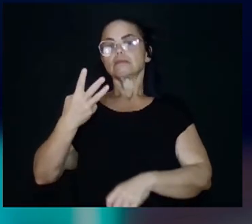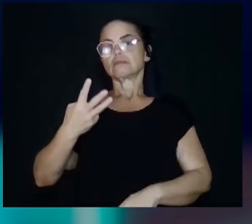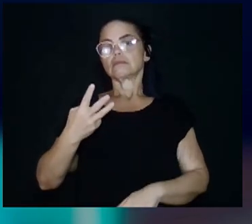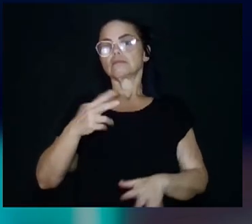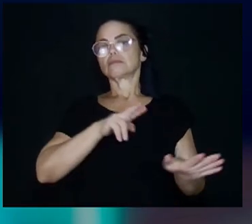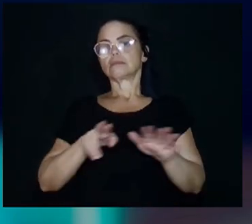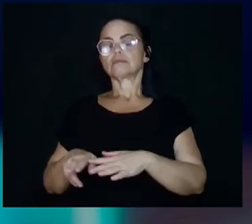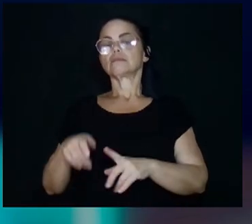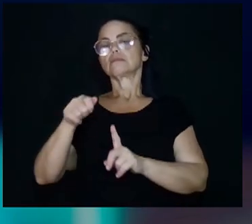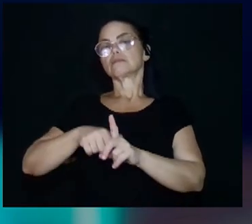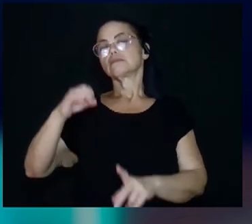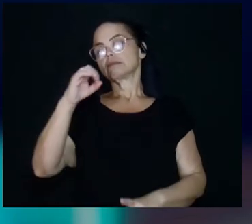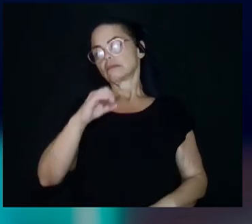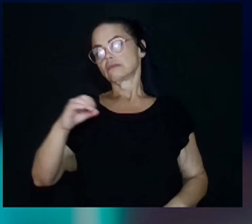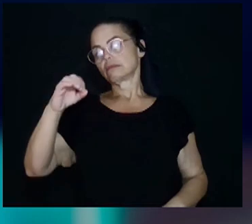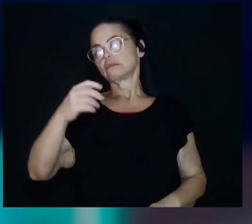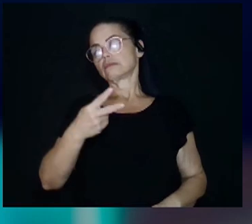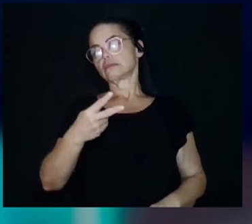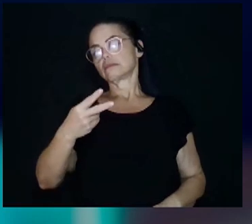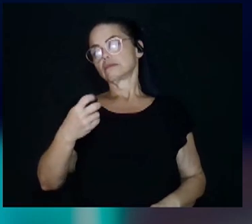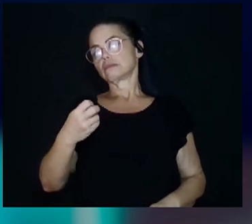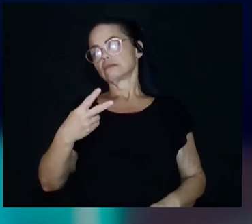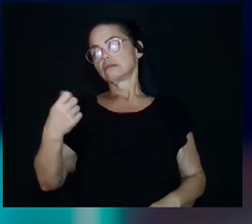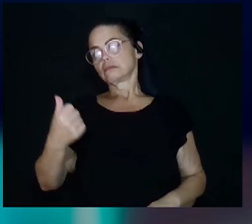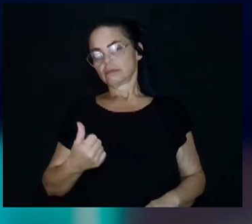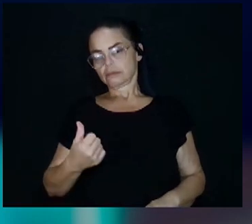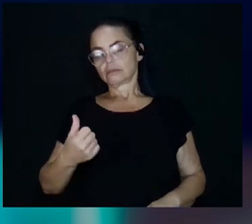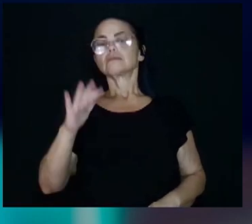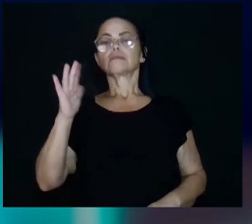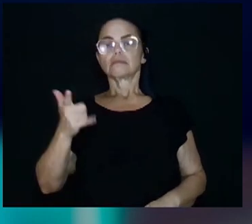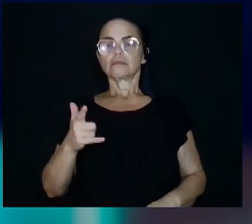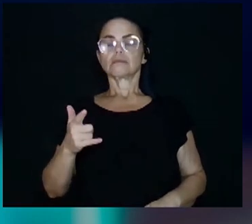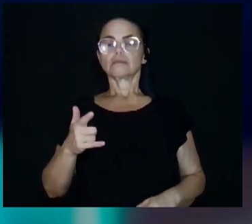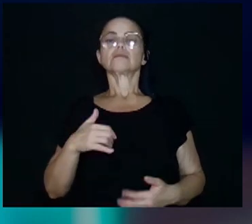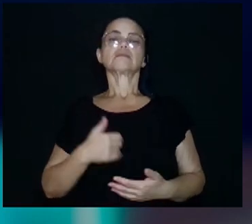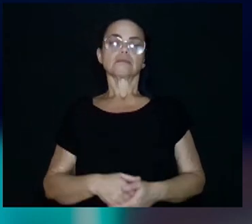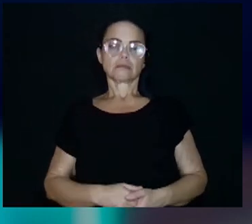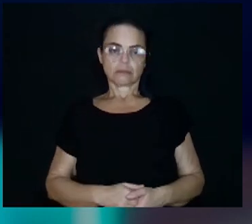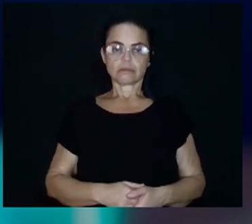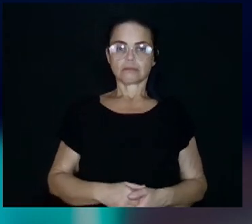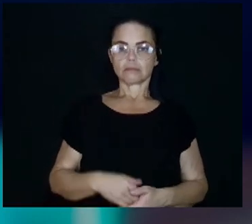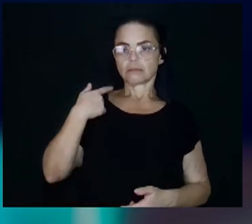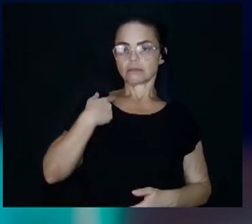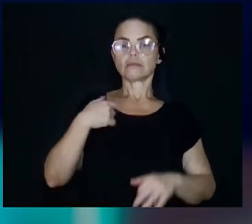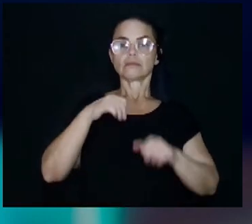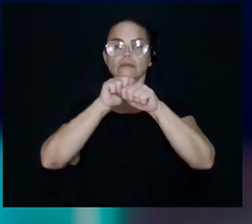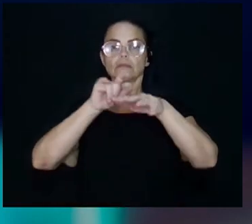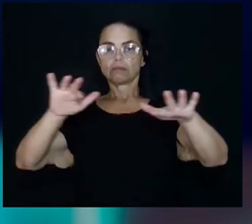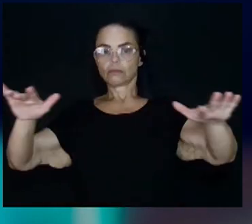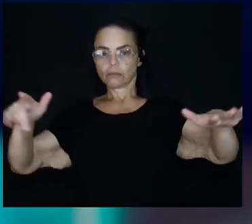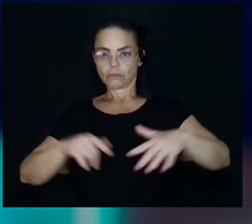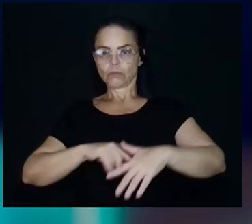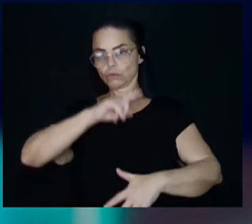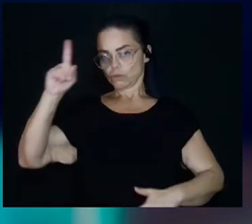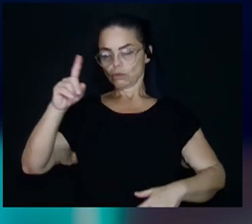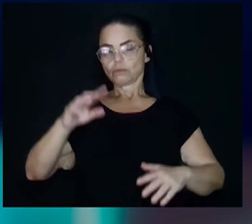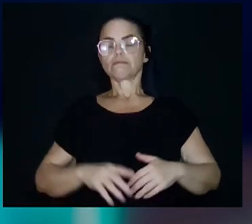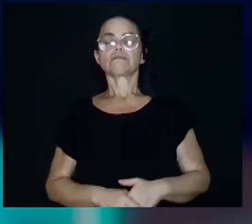para 2026, a Abra Gagueira já está se dispondo a fazer algo aqui, tá? No caso, em alusão à data.